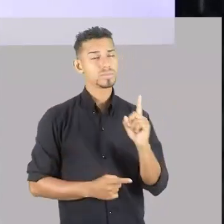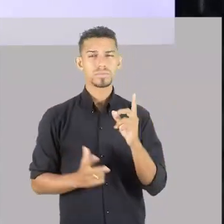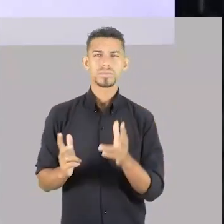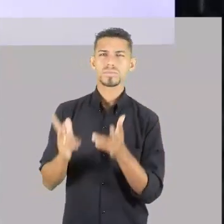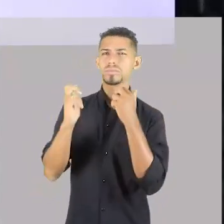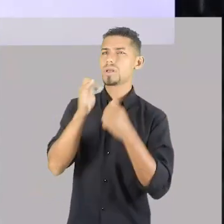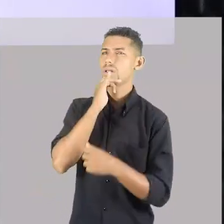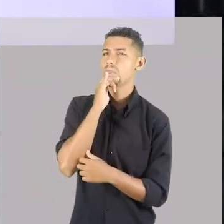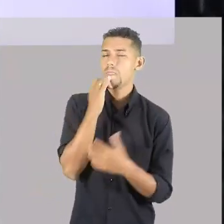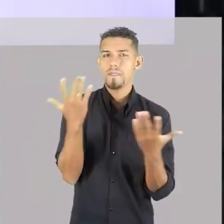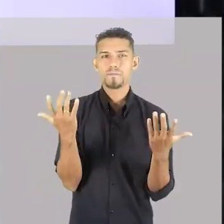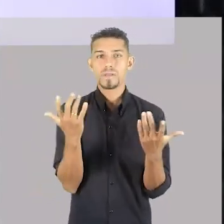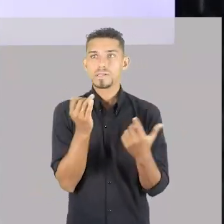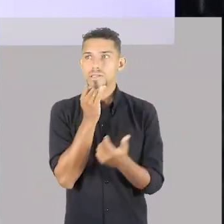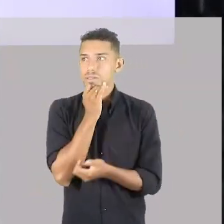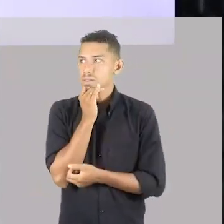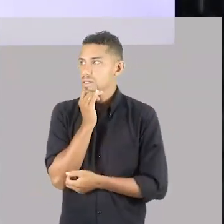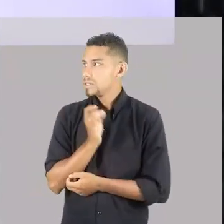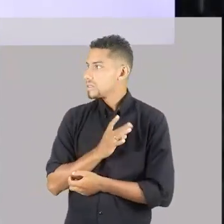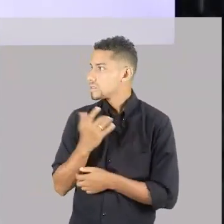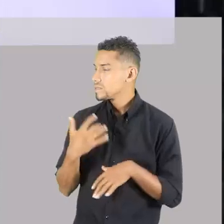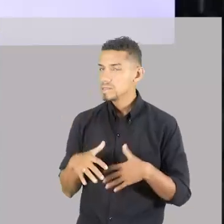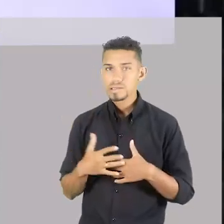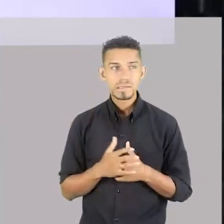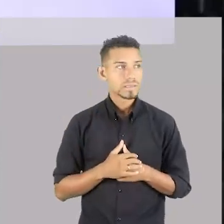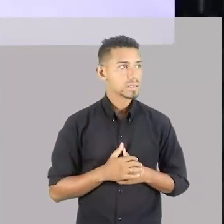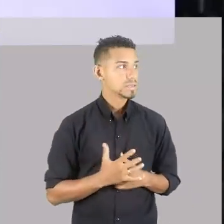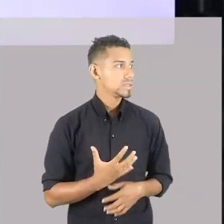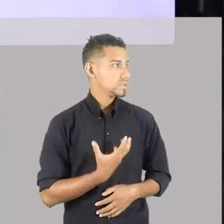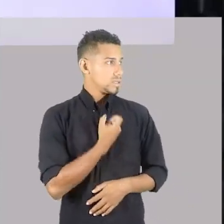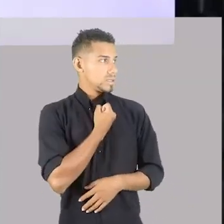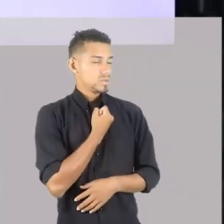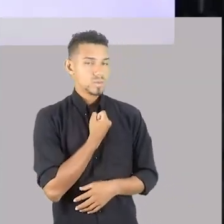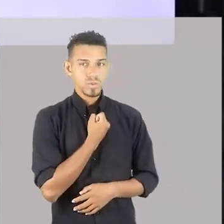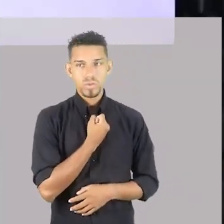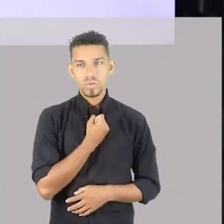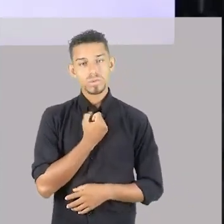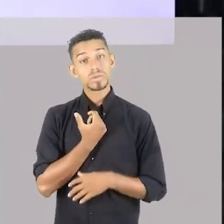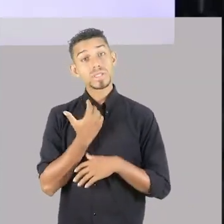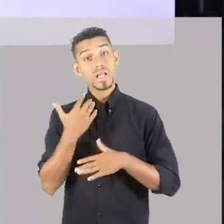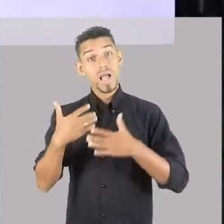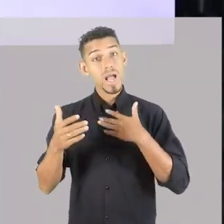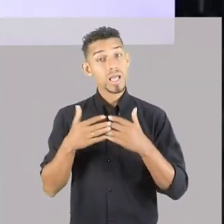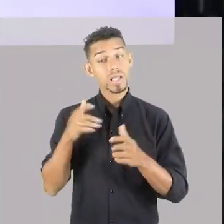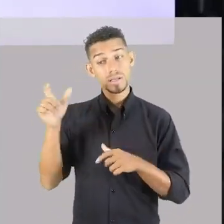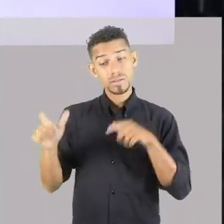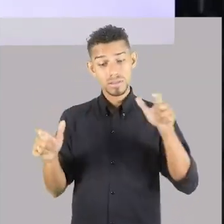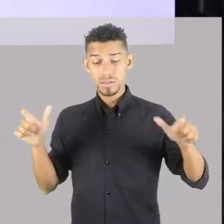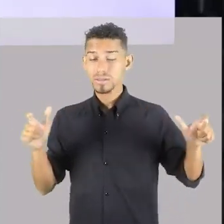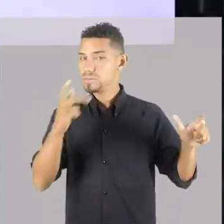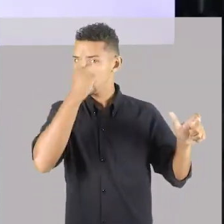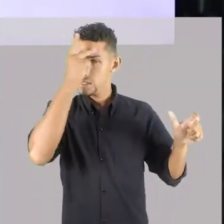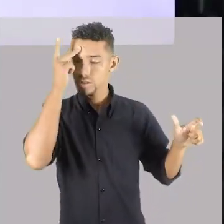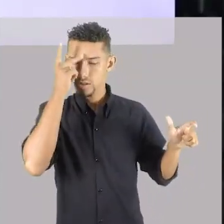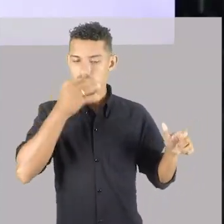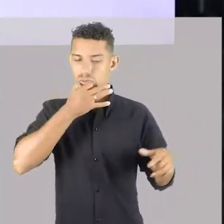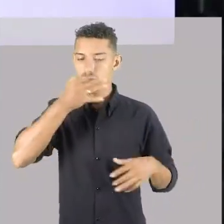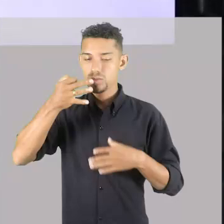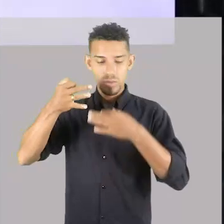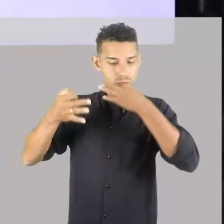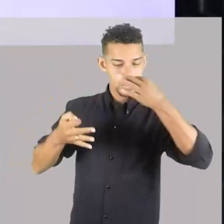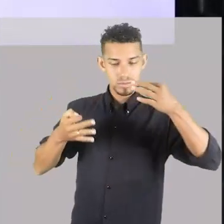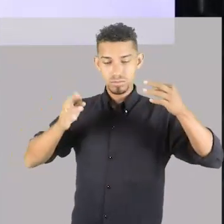como intimidadoras, perceba como assustadoras. Então, cada um vai ter a sua